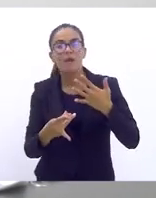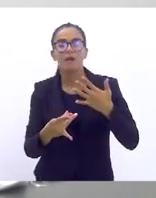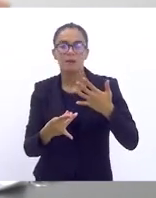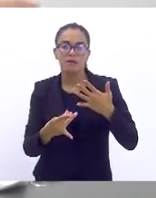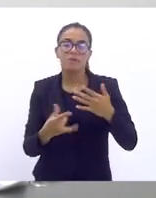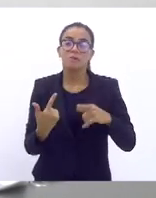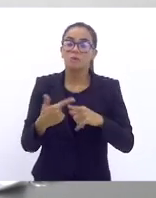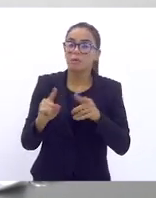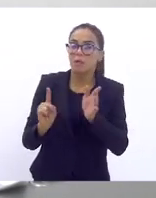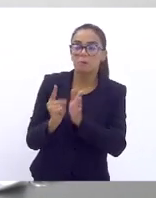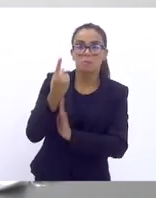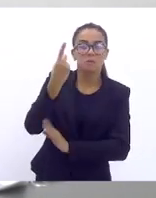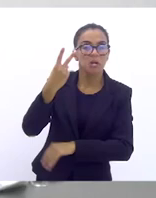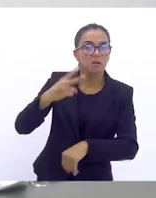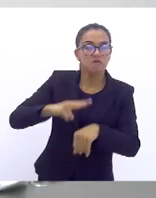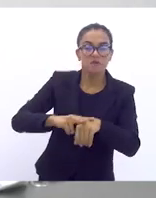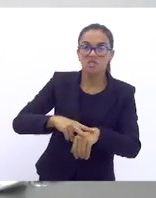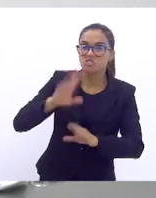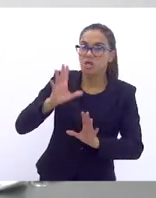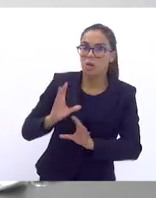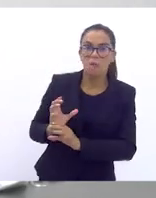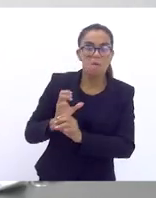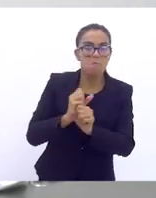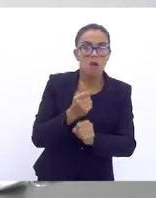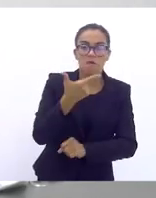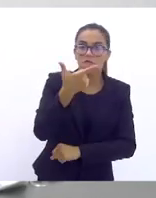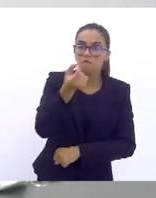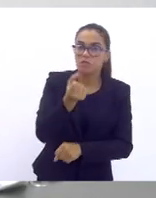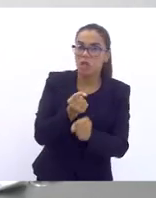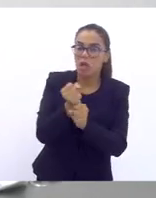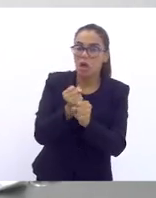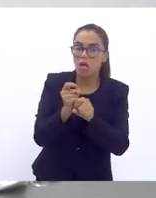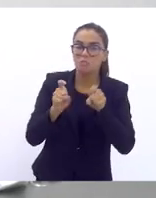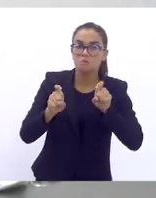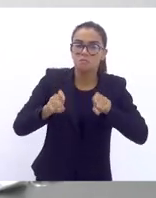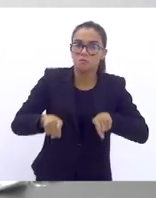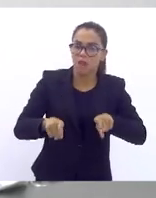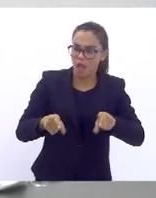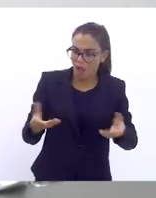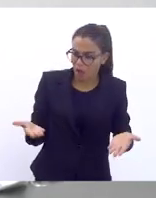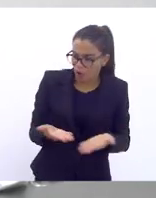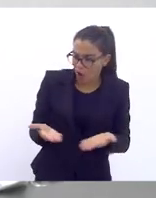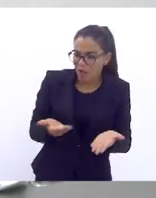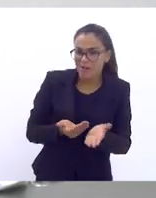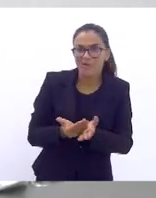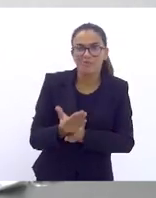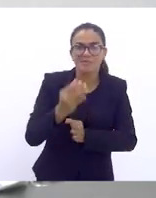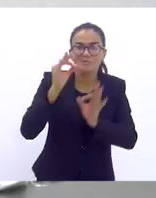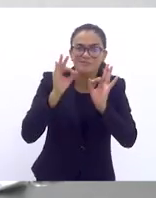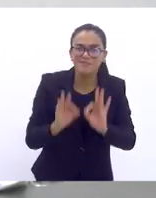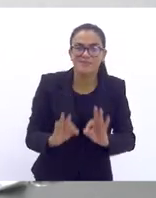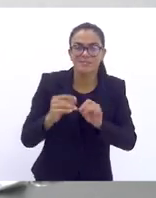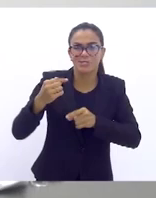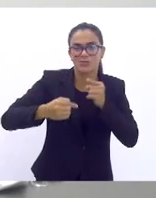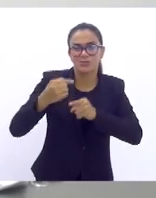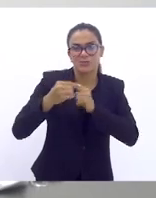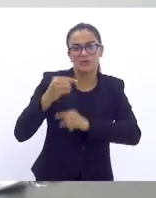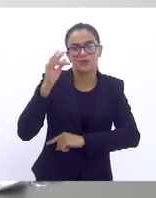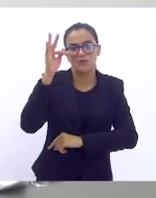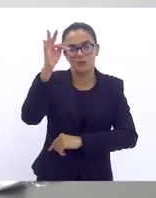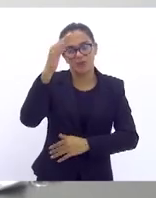pela primeira vez nos meus 20 anos de Mandato a gente vai começar a discutir de fato o futuro